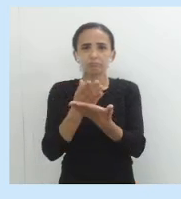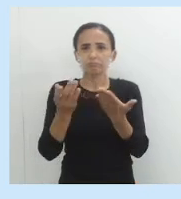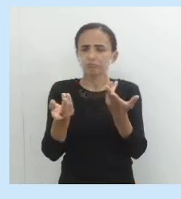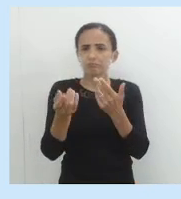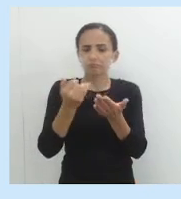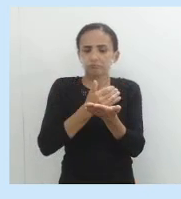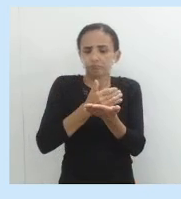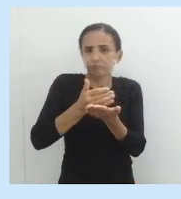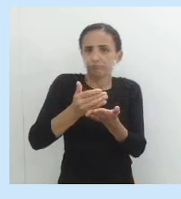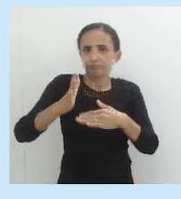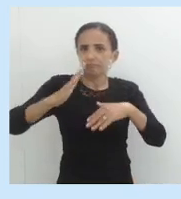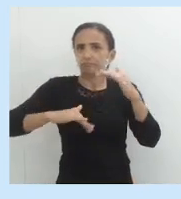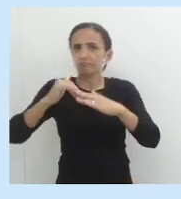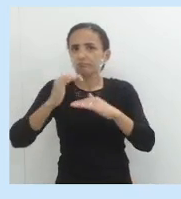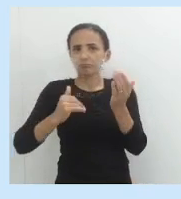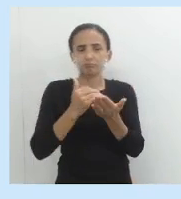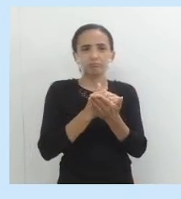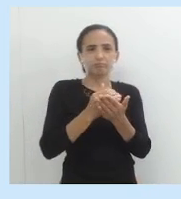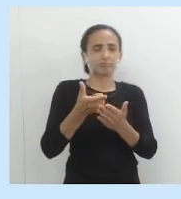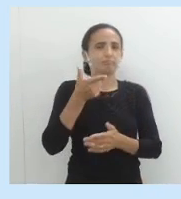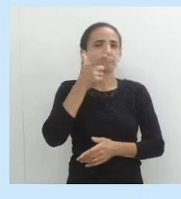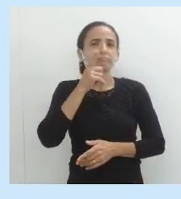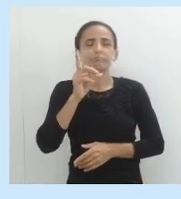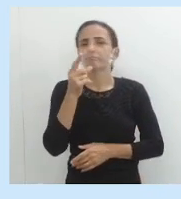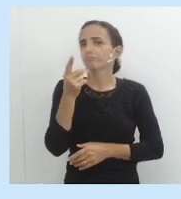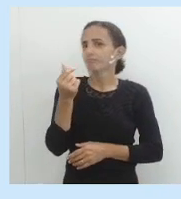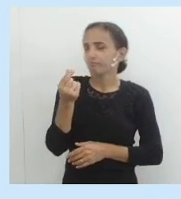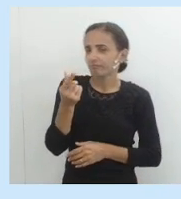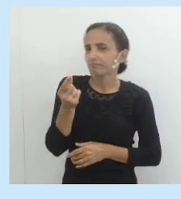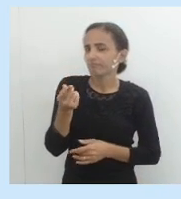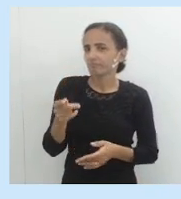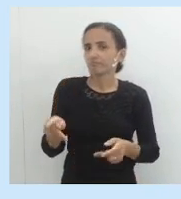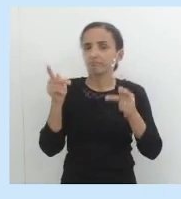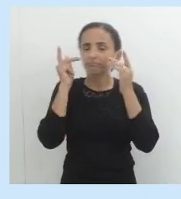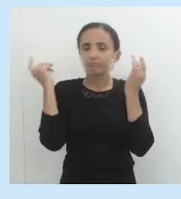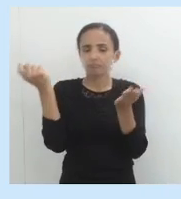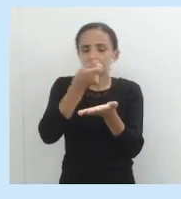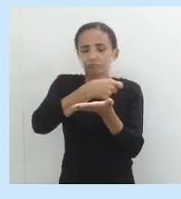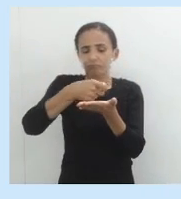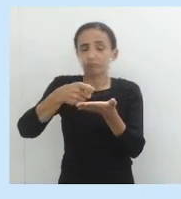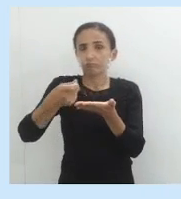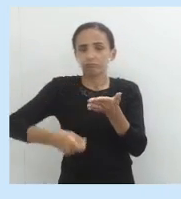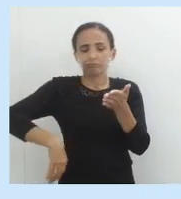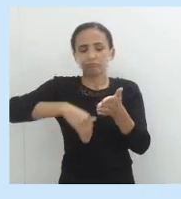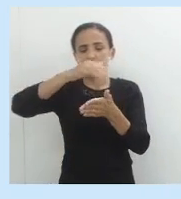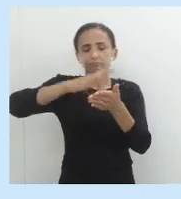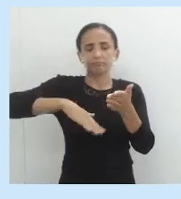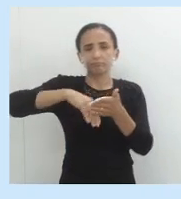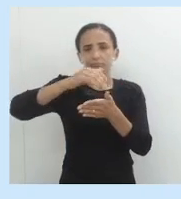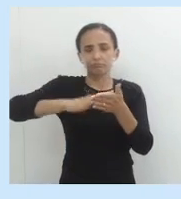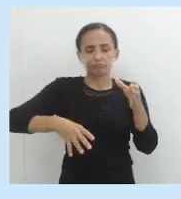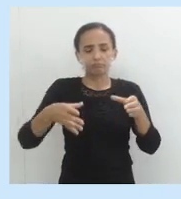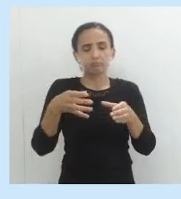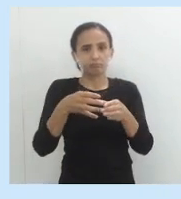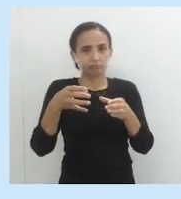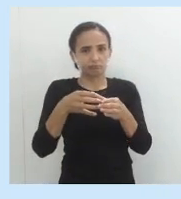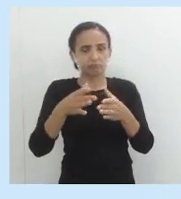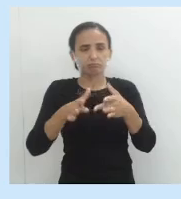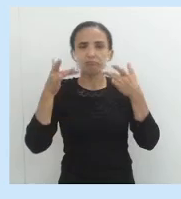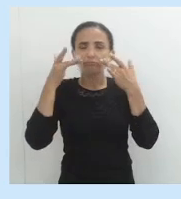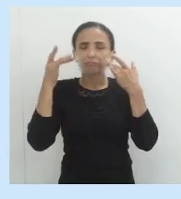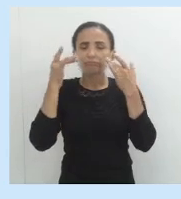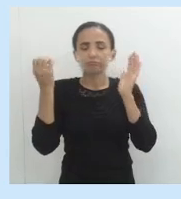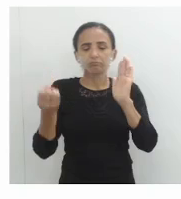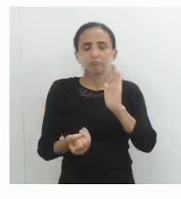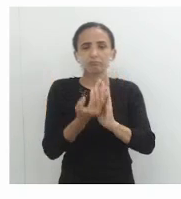começou a ganhar muito dinheiro com o teatro, né, que ele escrevia e também ele comandava uma companhia de teatro. Então ele fundou esse